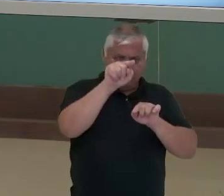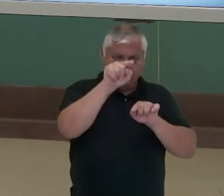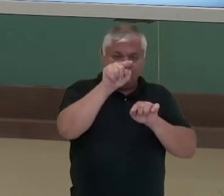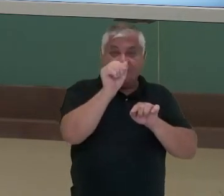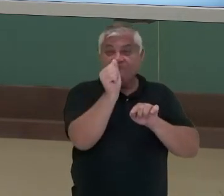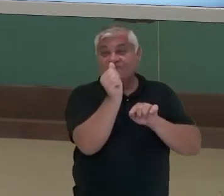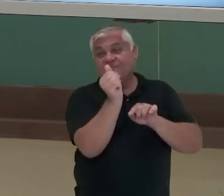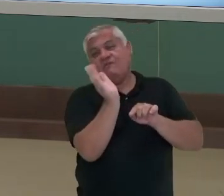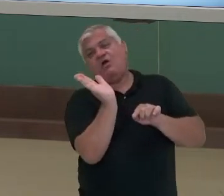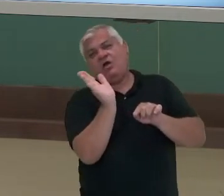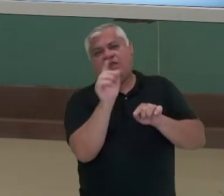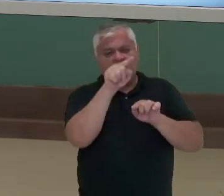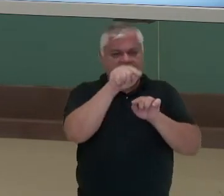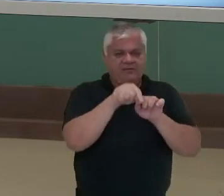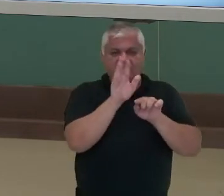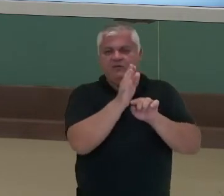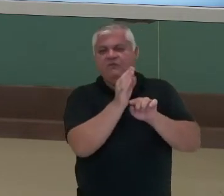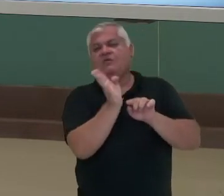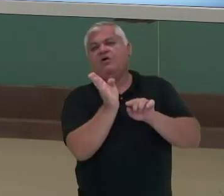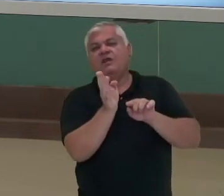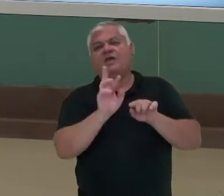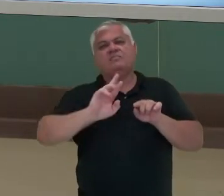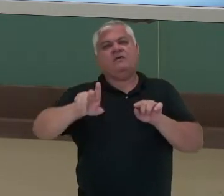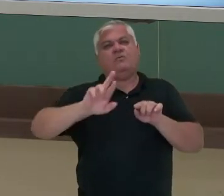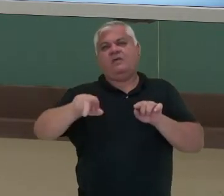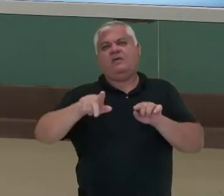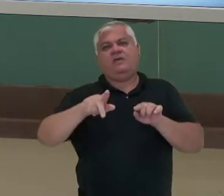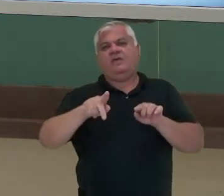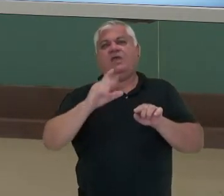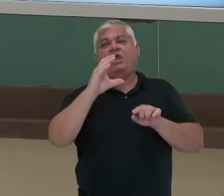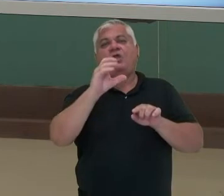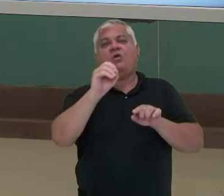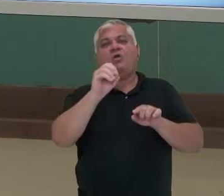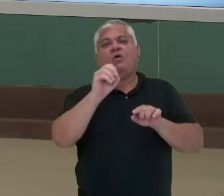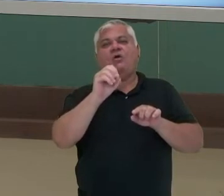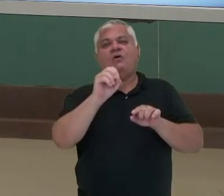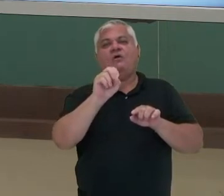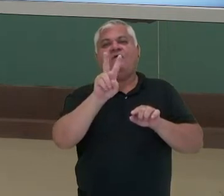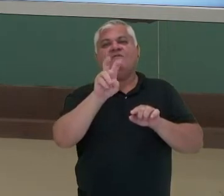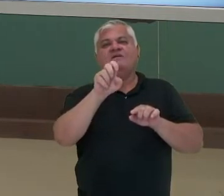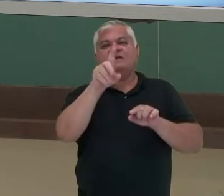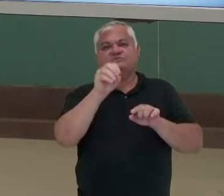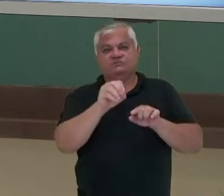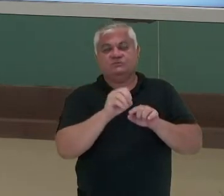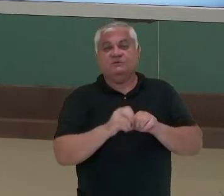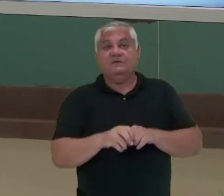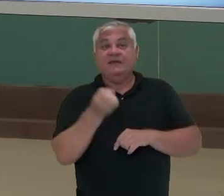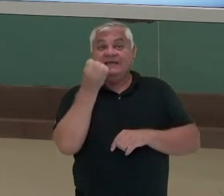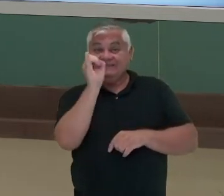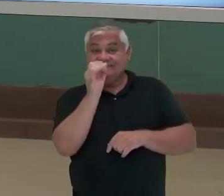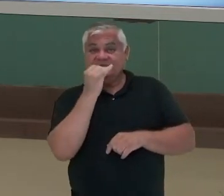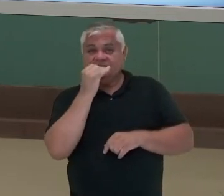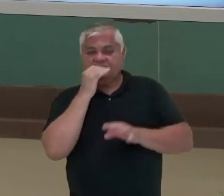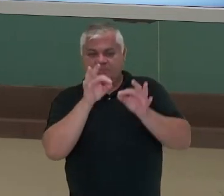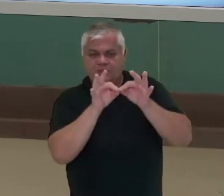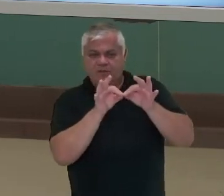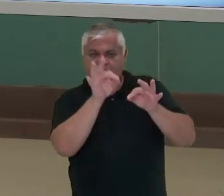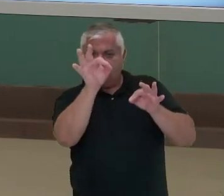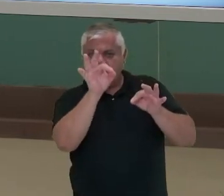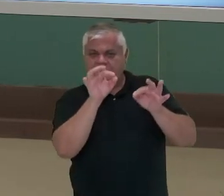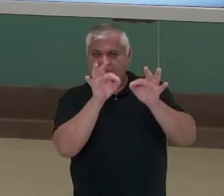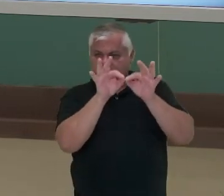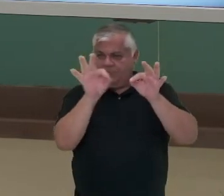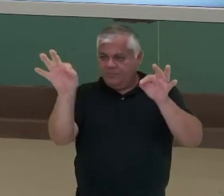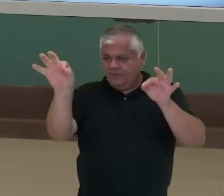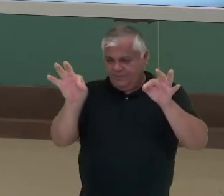da área, nós vamos chamar ela de não convexo. Agora, se qualquer dois pontos que eu colocar aqui,